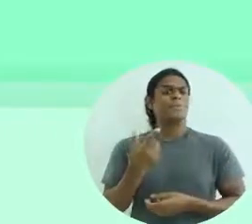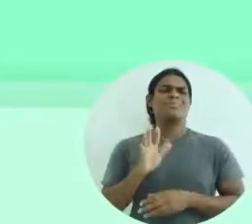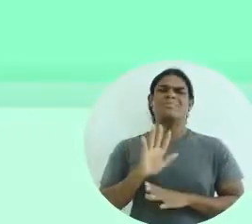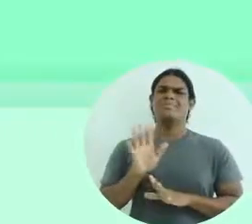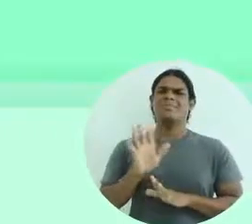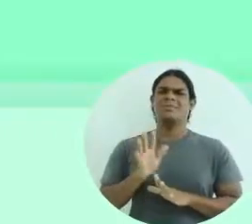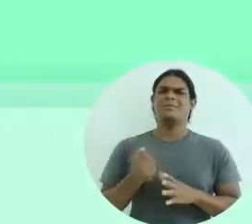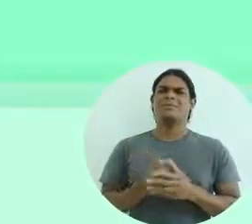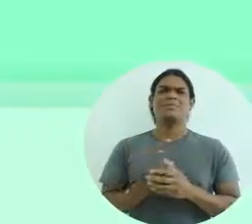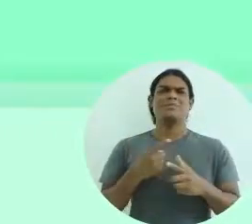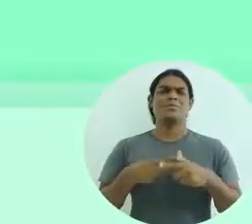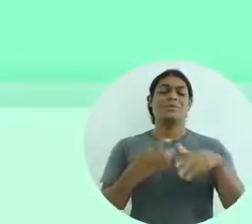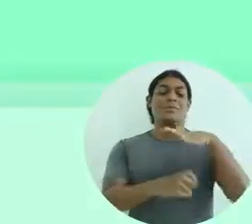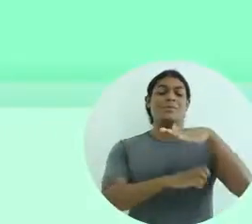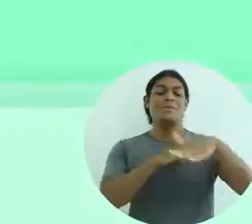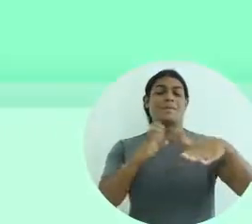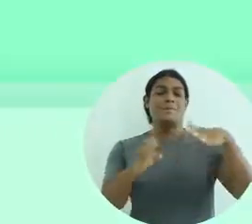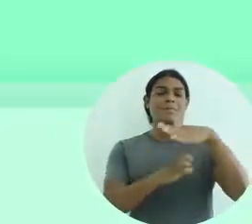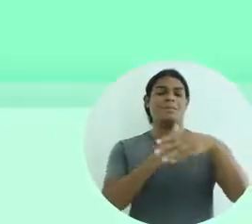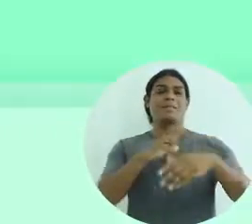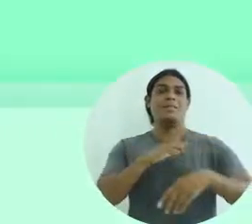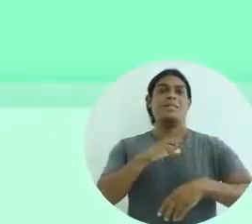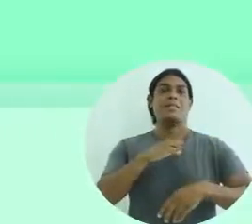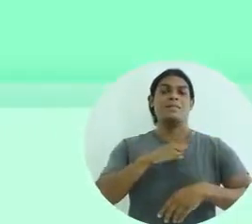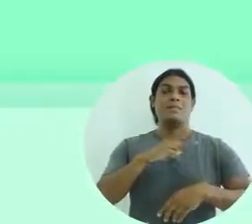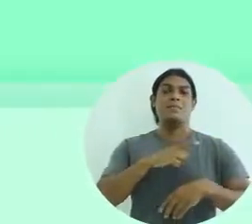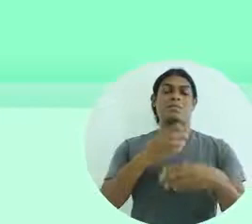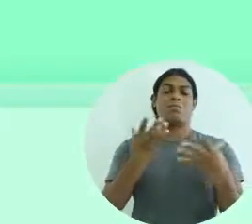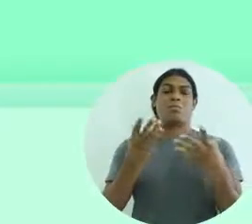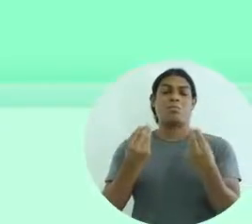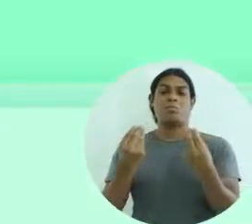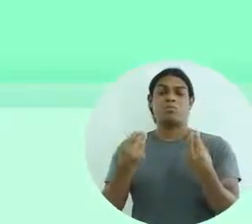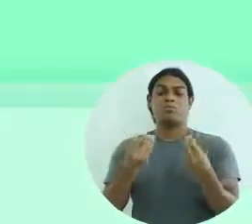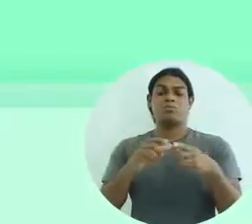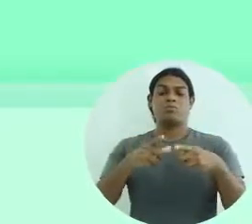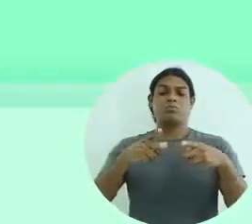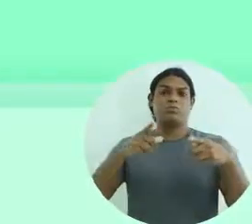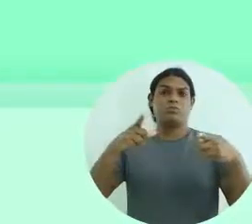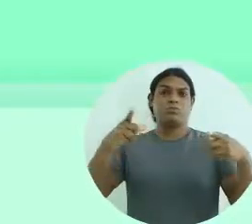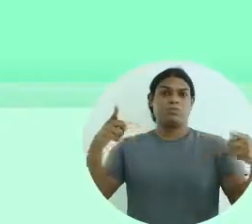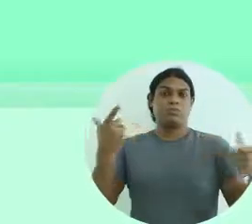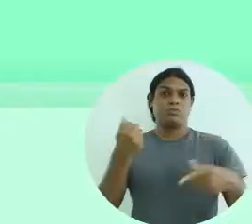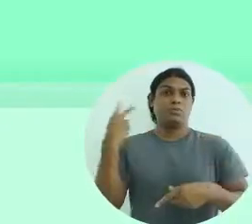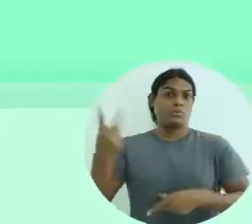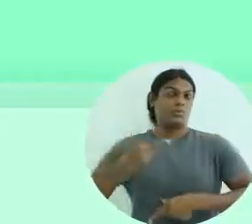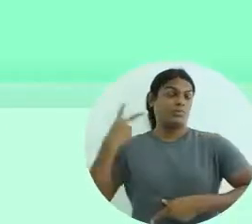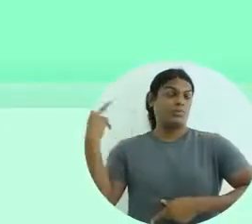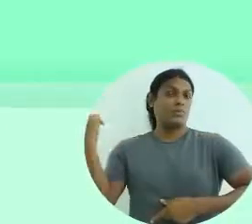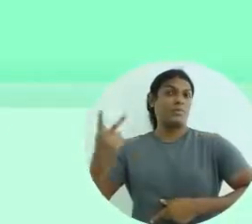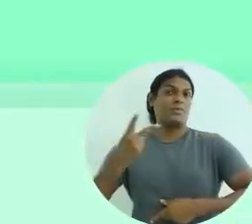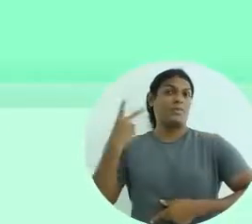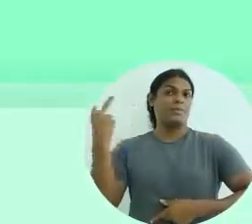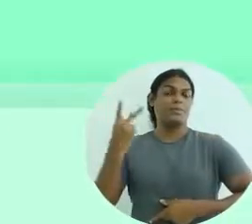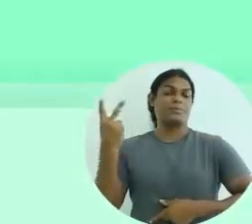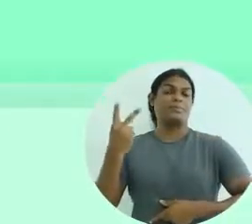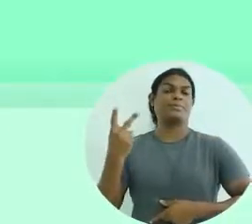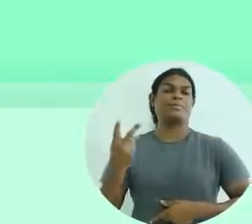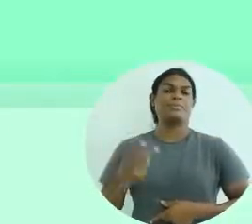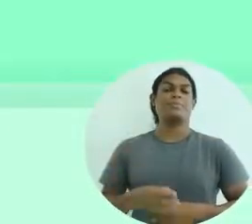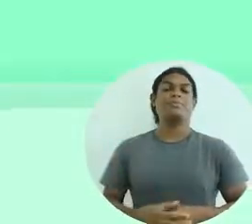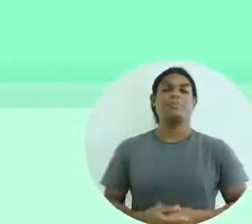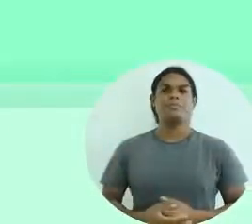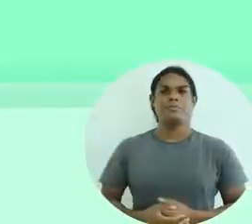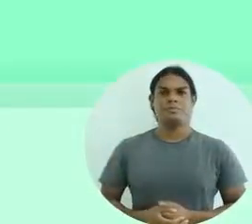vê uma empresa que tem um faturamento bruto, ou seja, tudo que ela arrecada no ano, seja isso, é uma empresa não tão